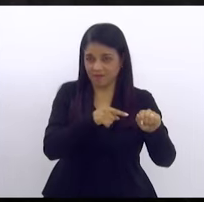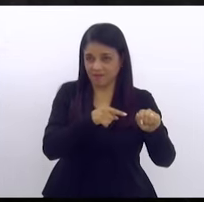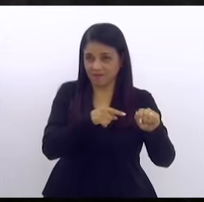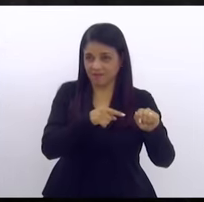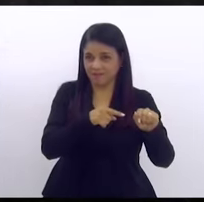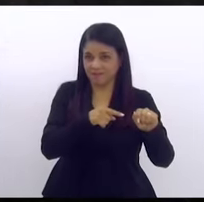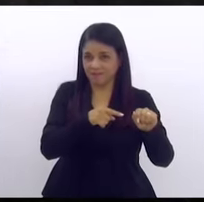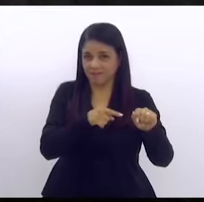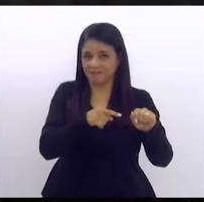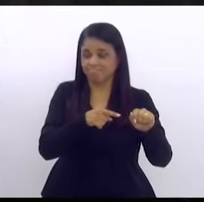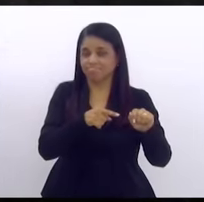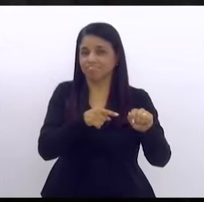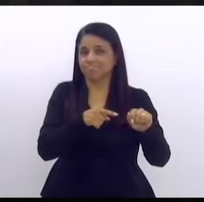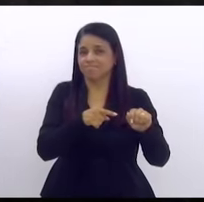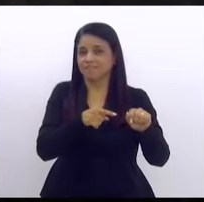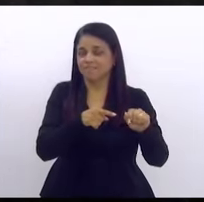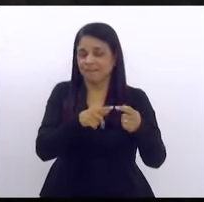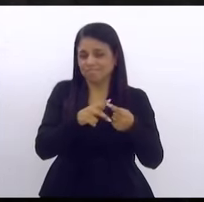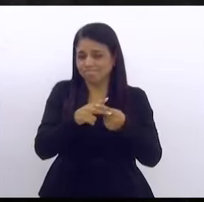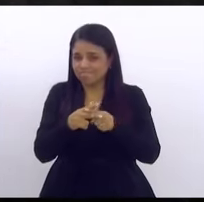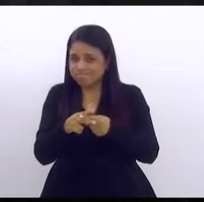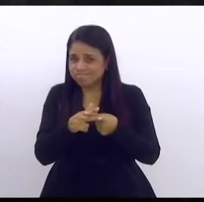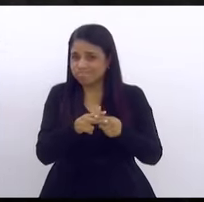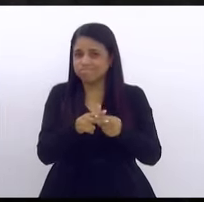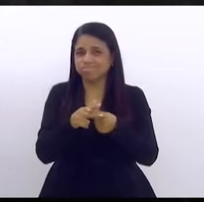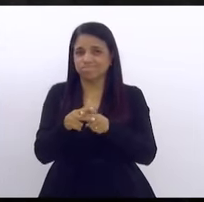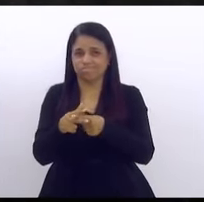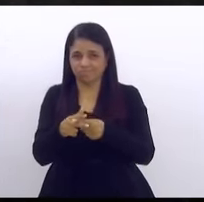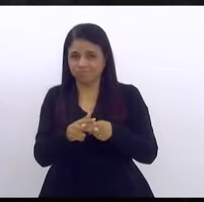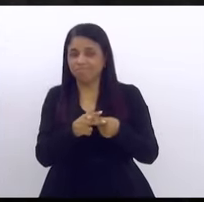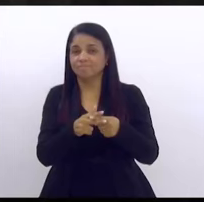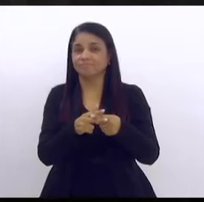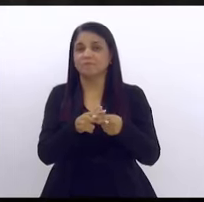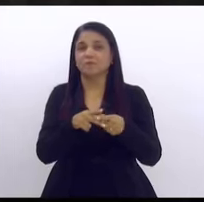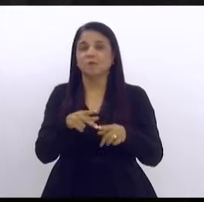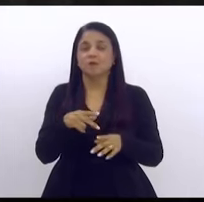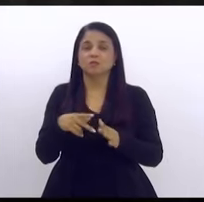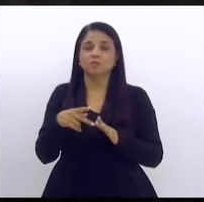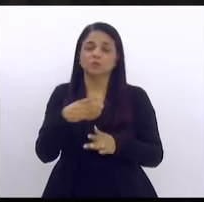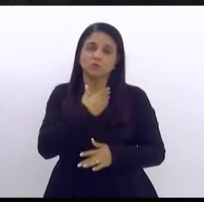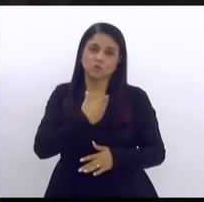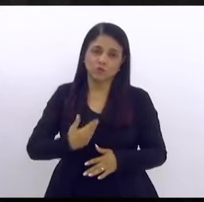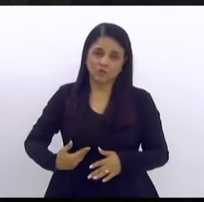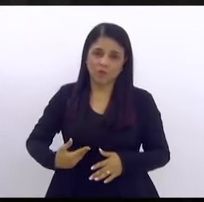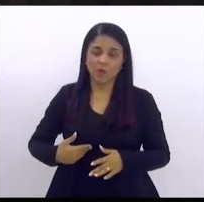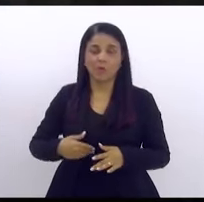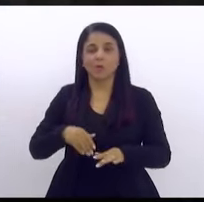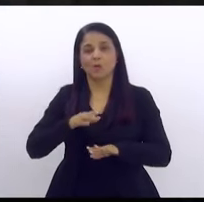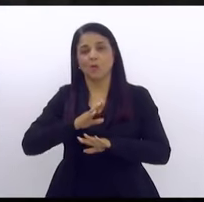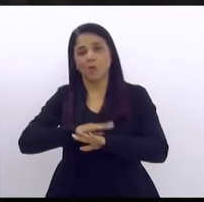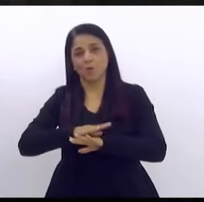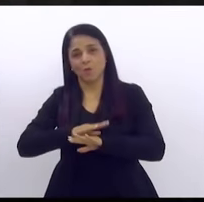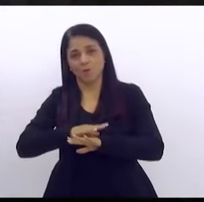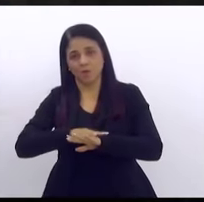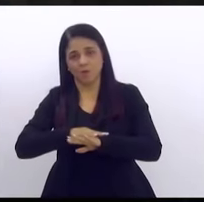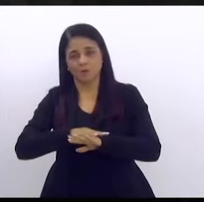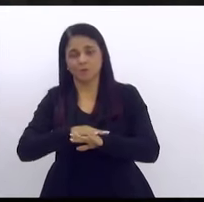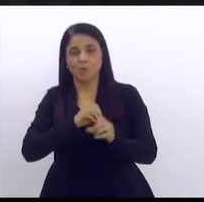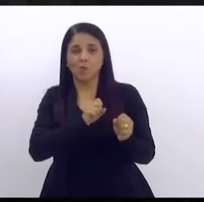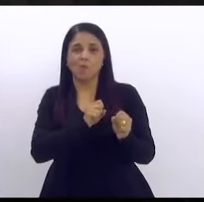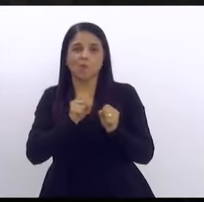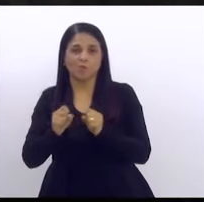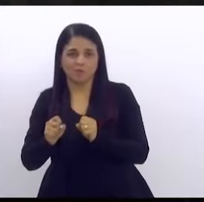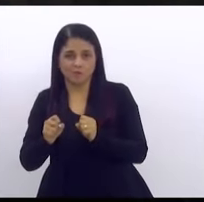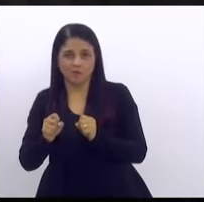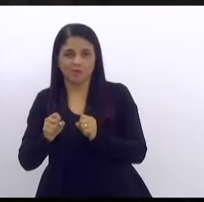né, sofrer algumas correções, mas o próprio governo tem, em algum momento, o poder de